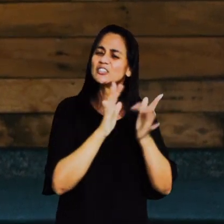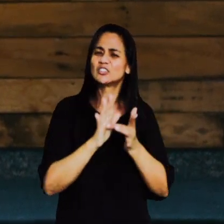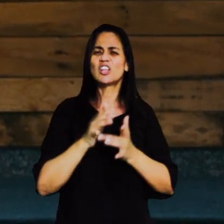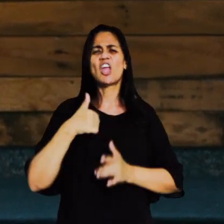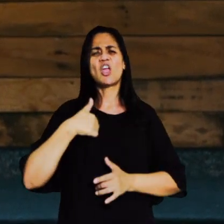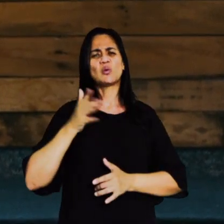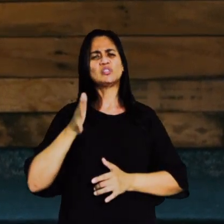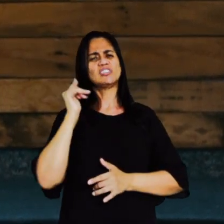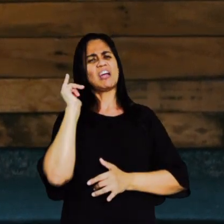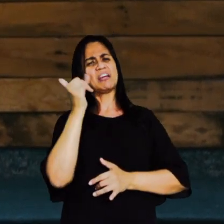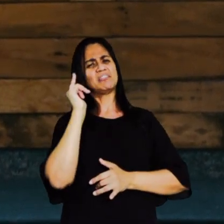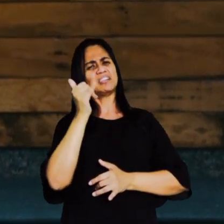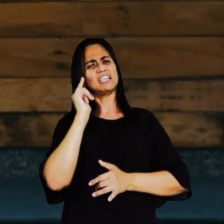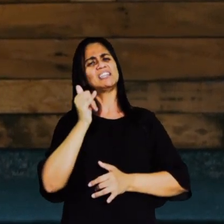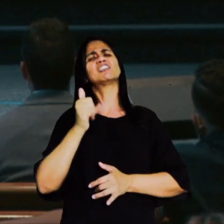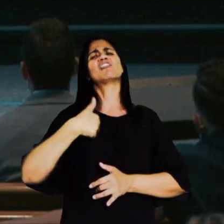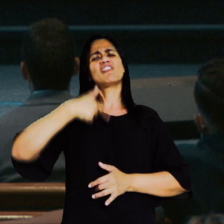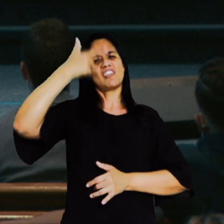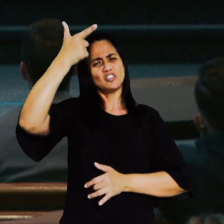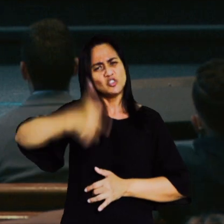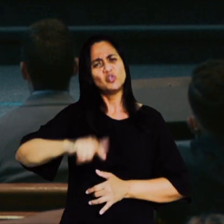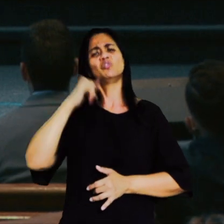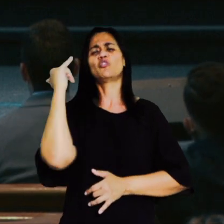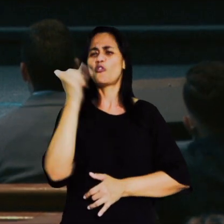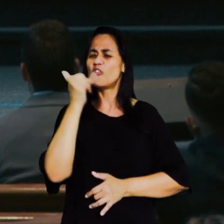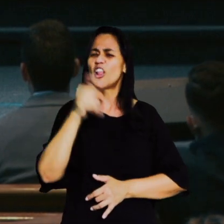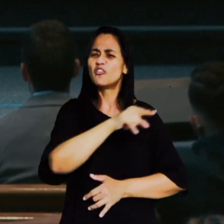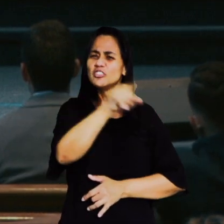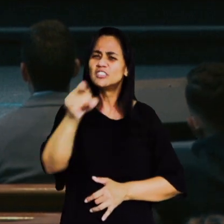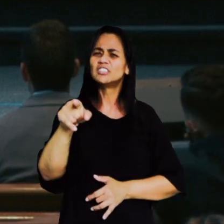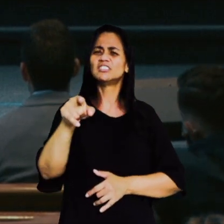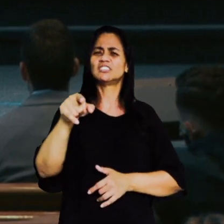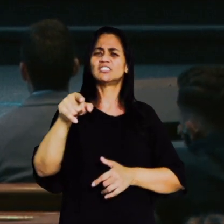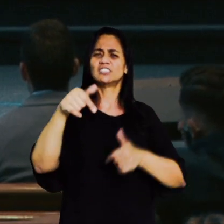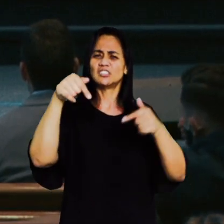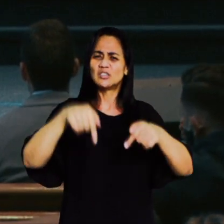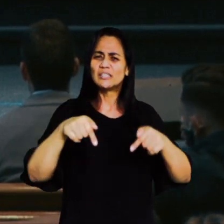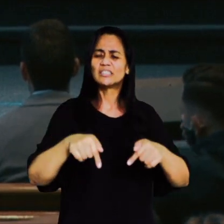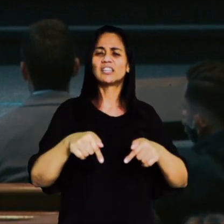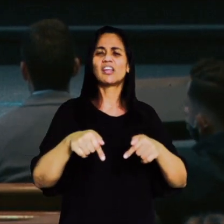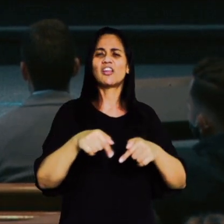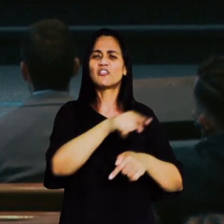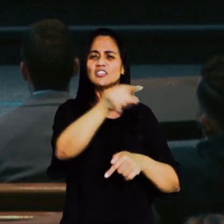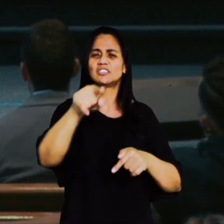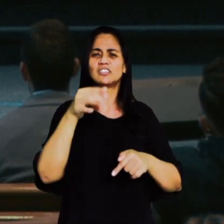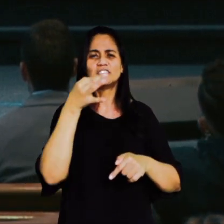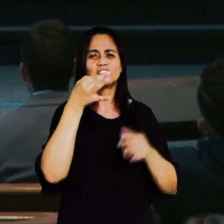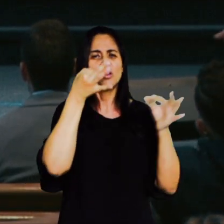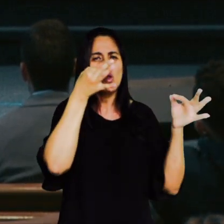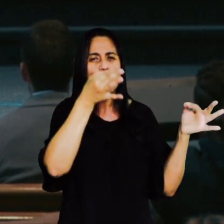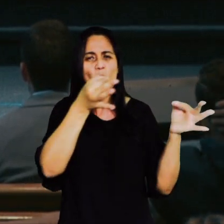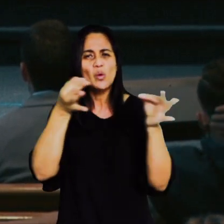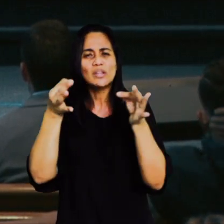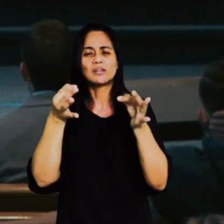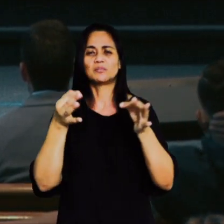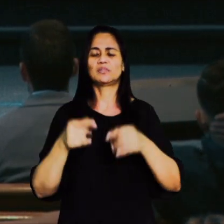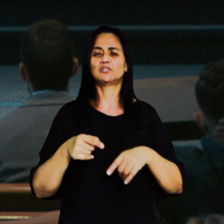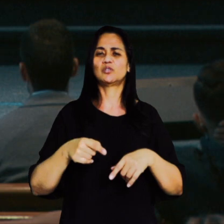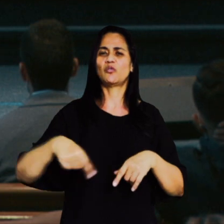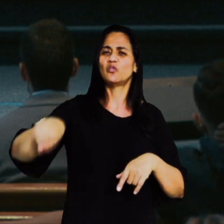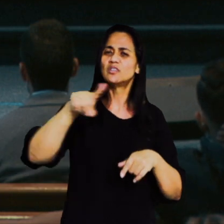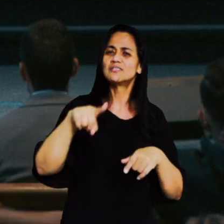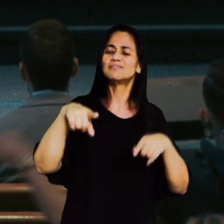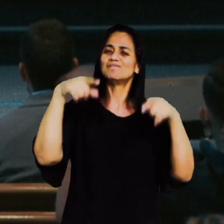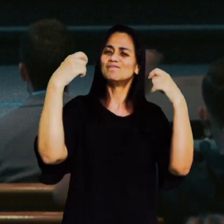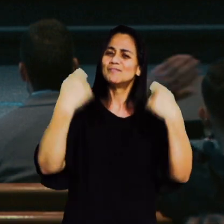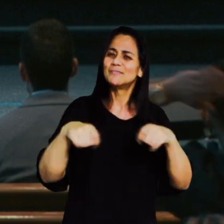continuar batendo para todos aqueles que estão aqui e aqueles que estão me ouvindo. Você só entra no santuário